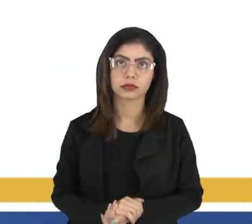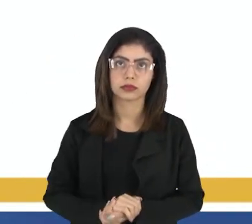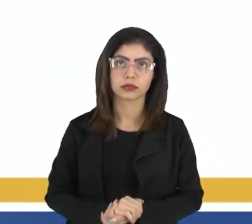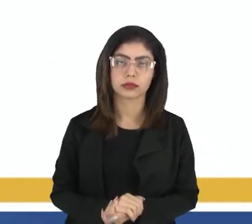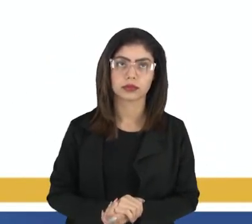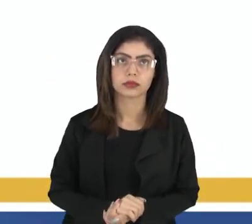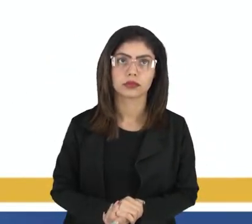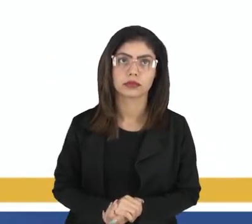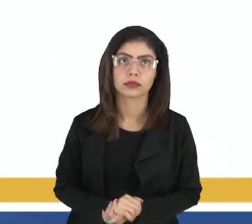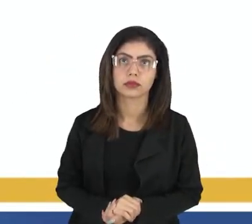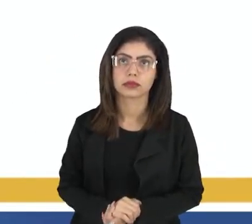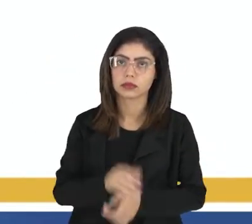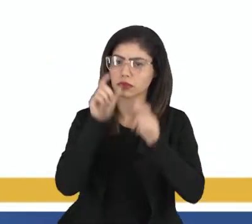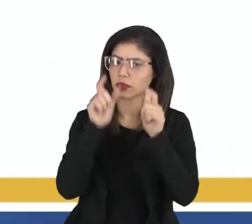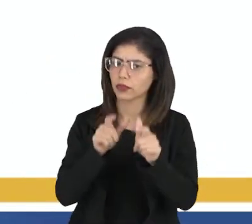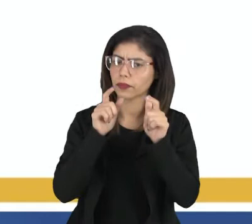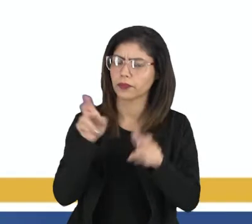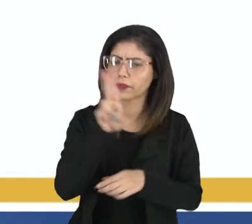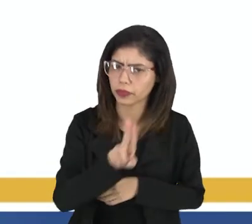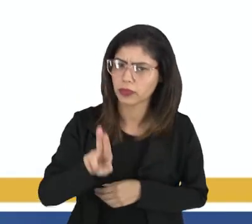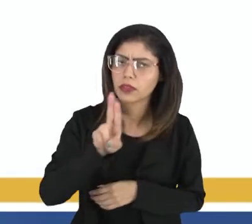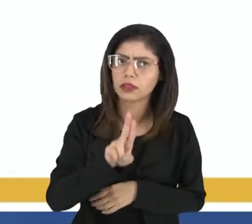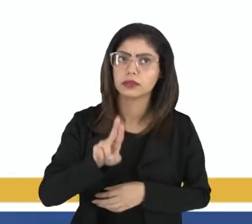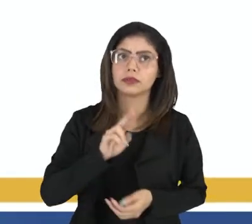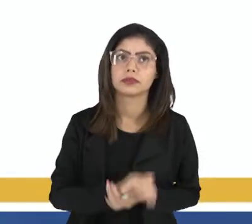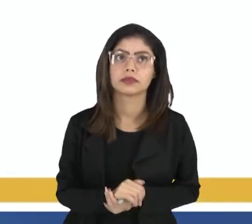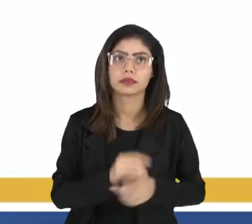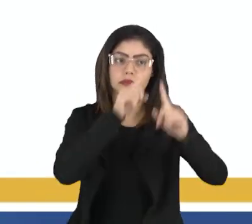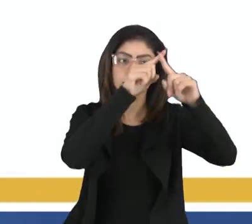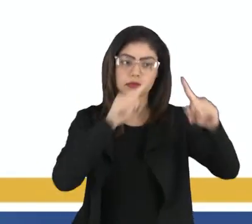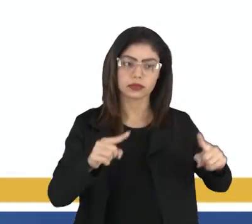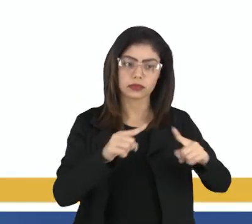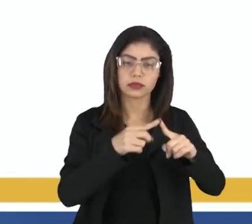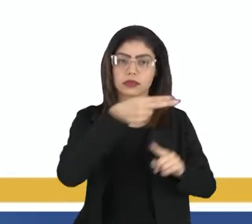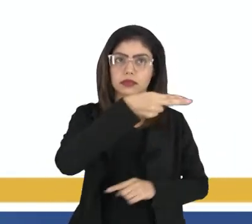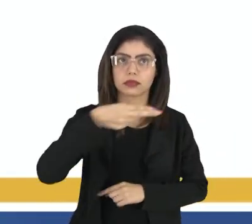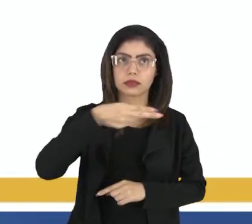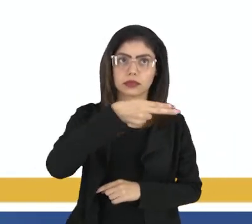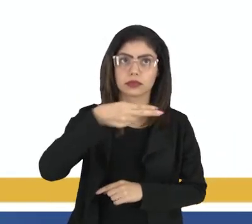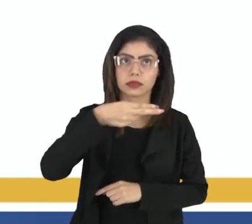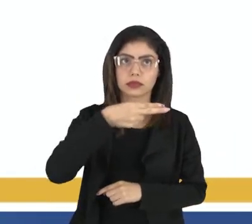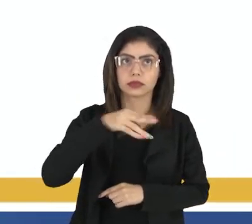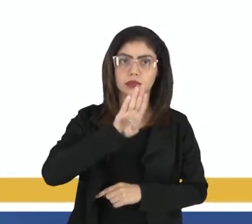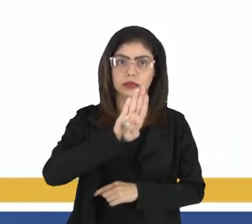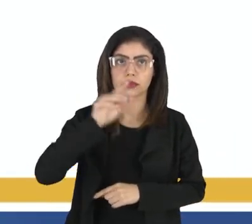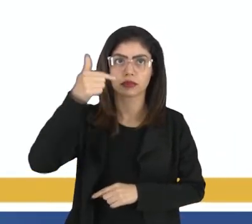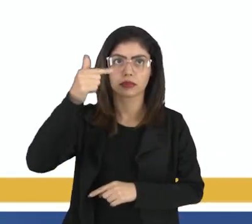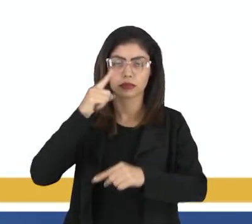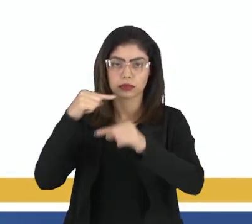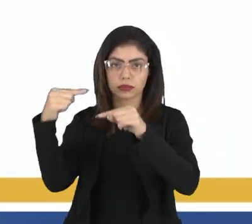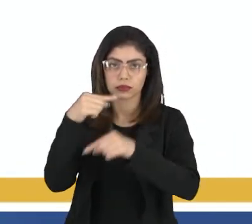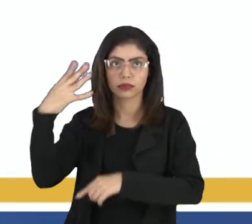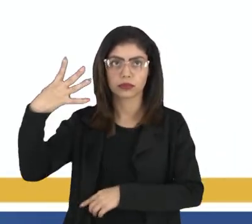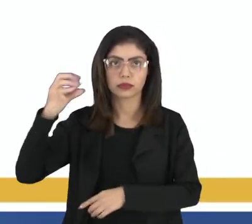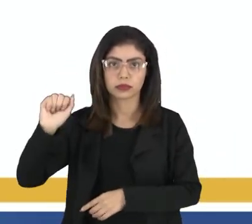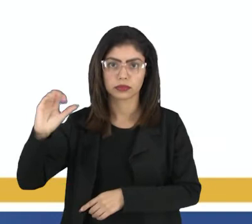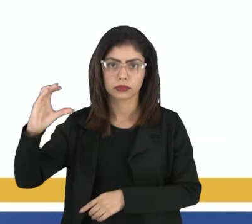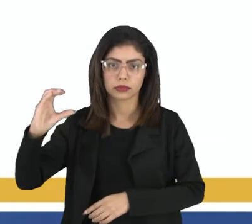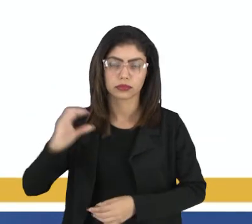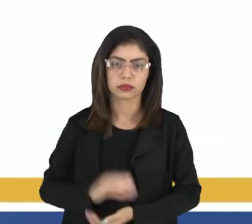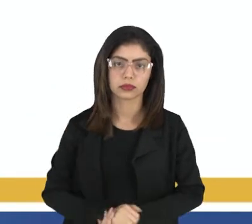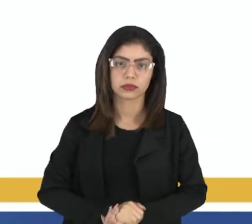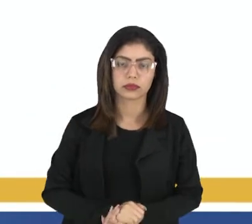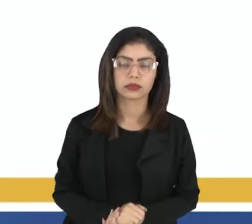0, onde eu vou utilizar o delta, tá? Como todos já conhecem, o